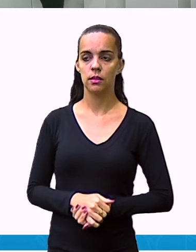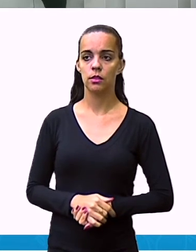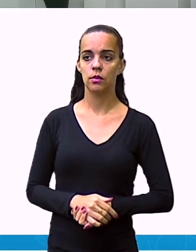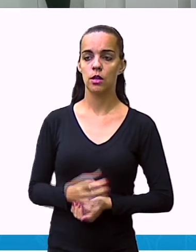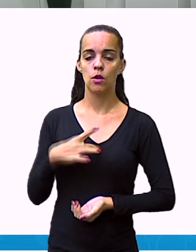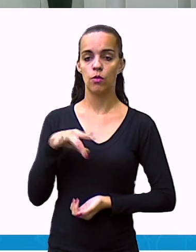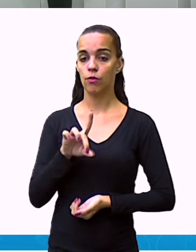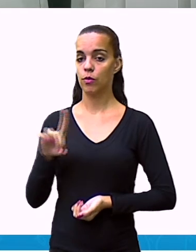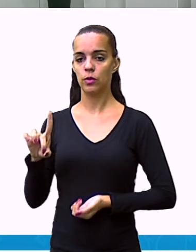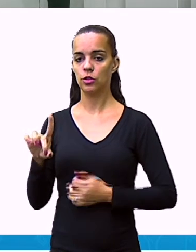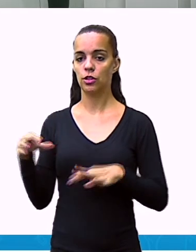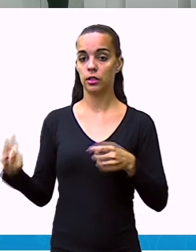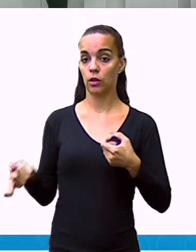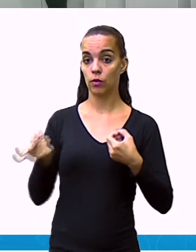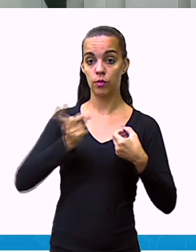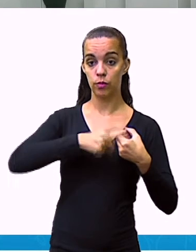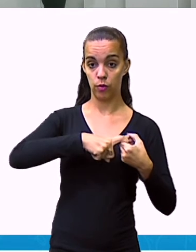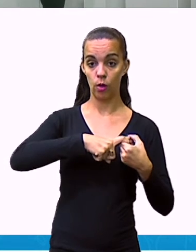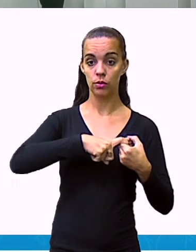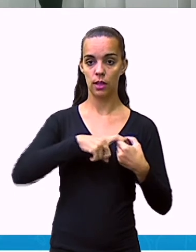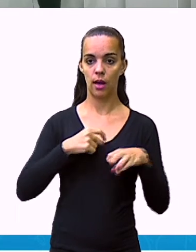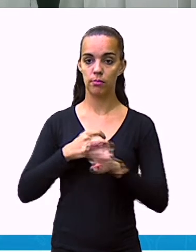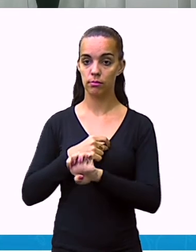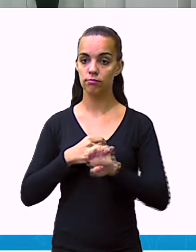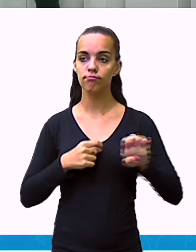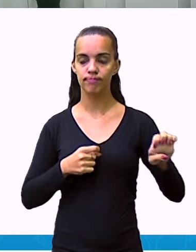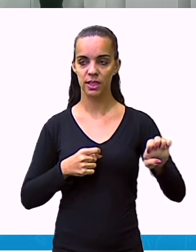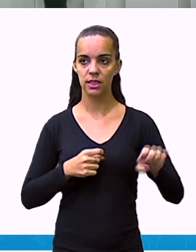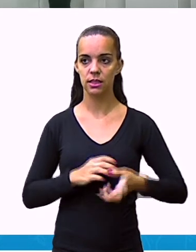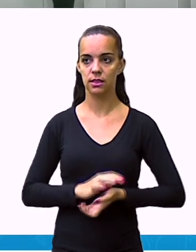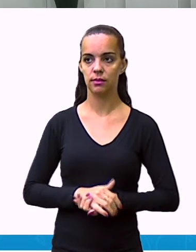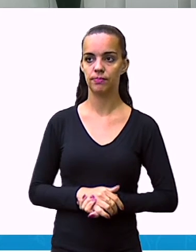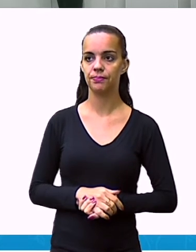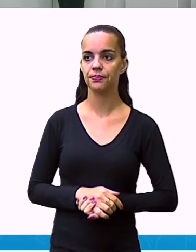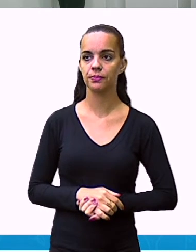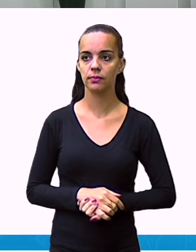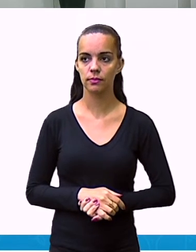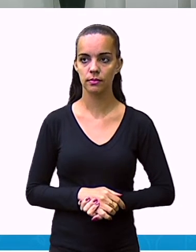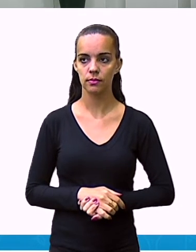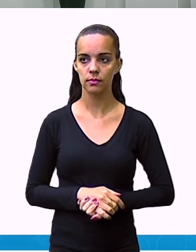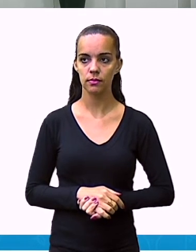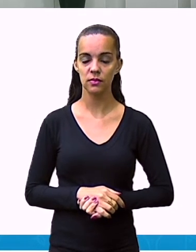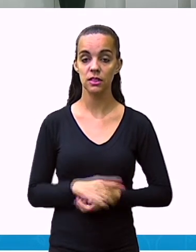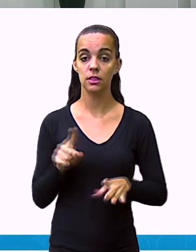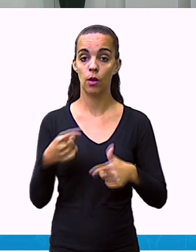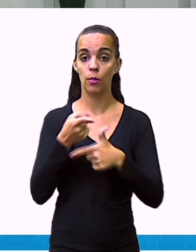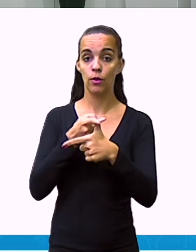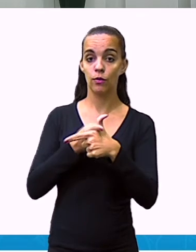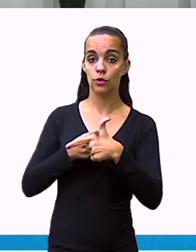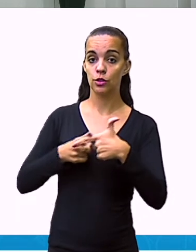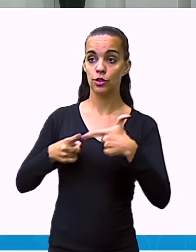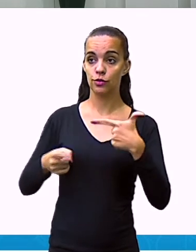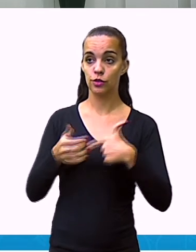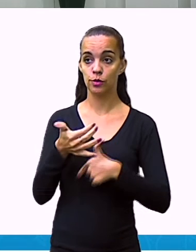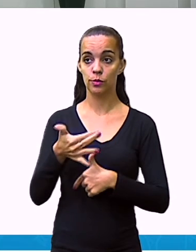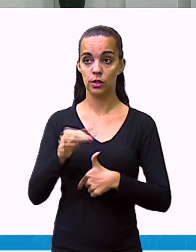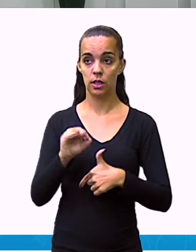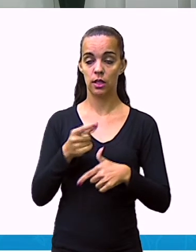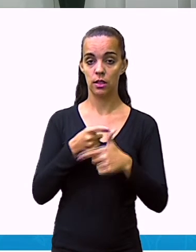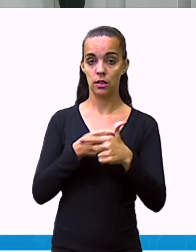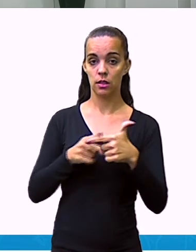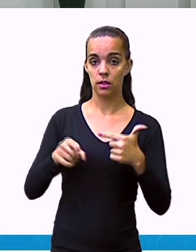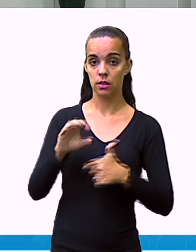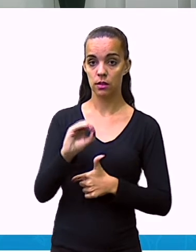eu estou voltando estou indo para esquerda se eu voltando eu dividir em aqui por 10